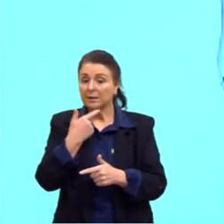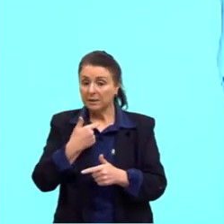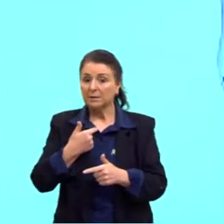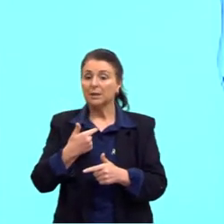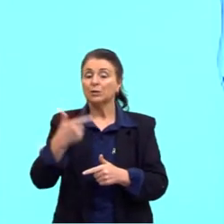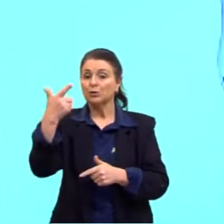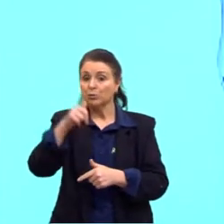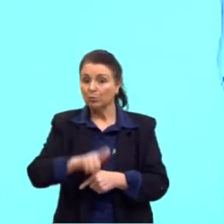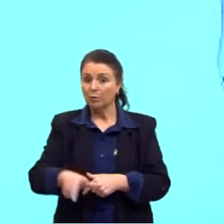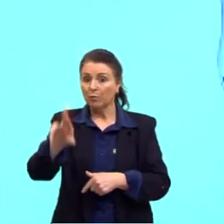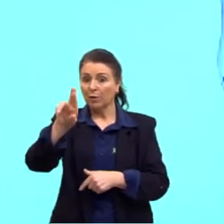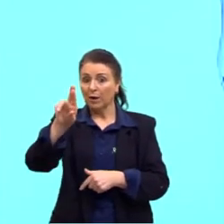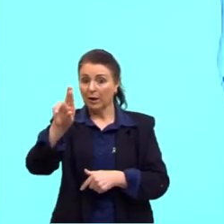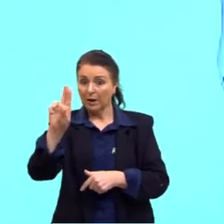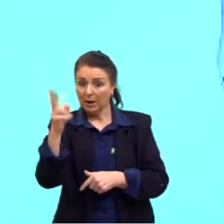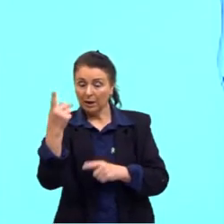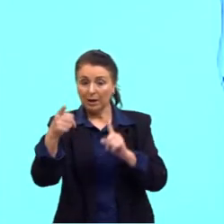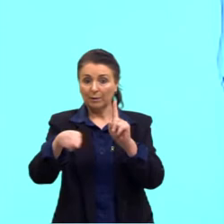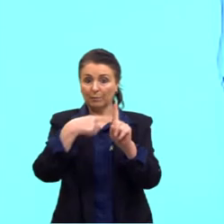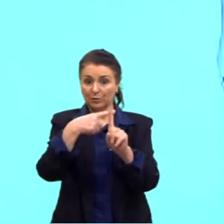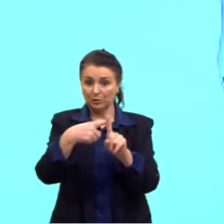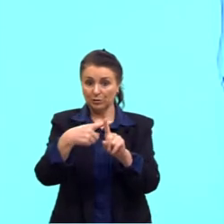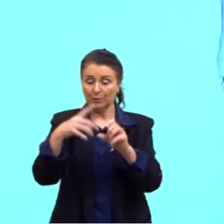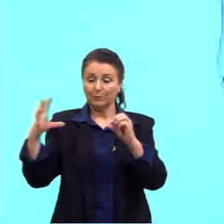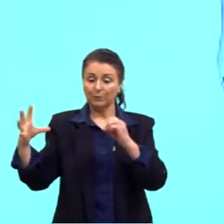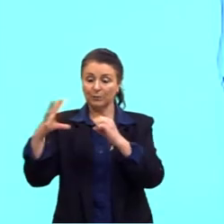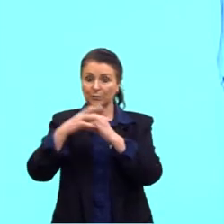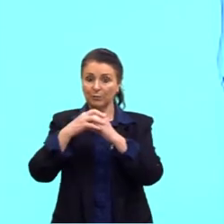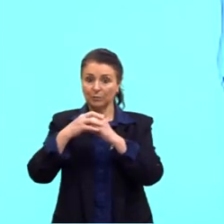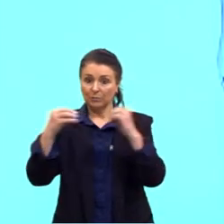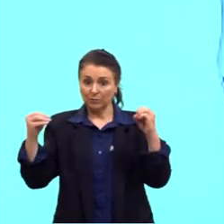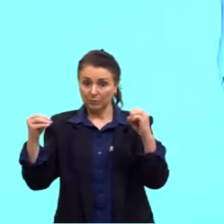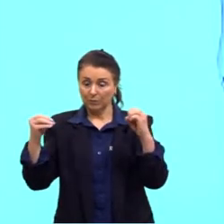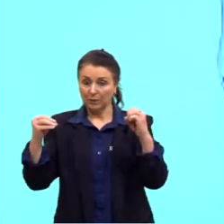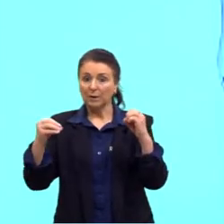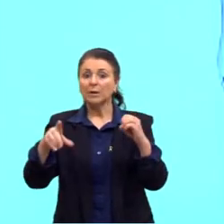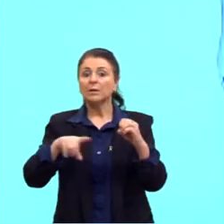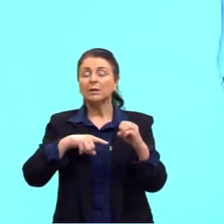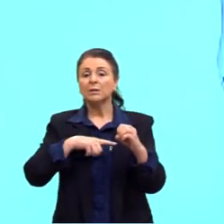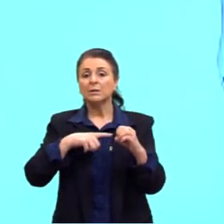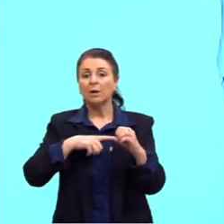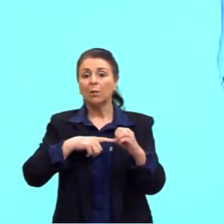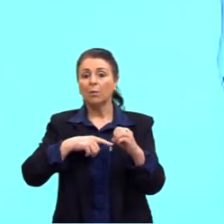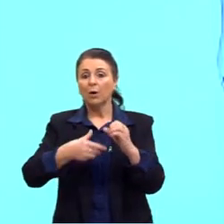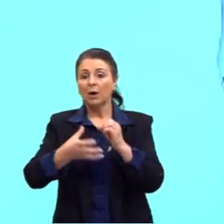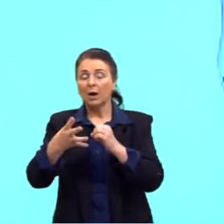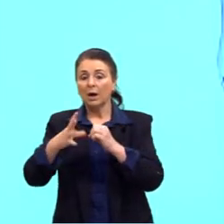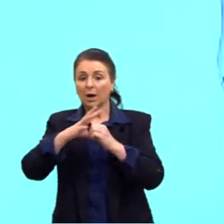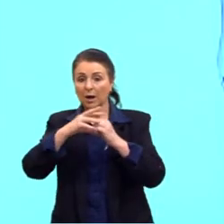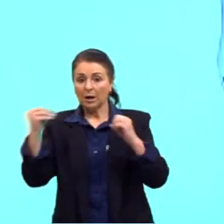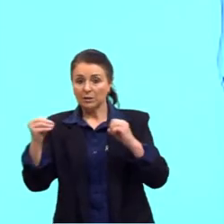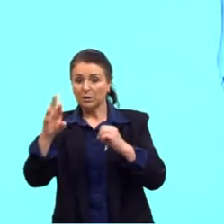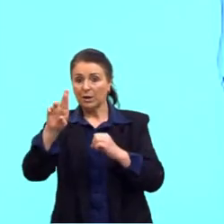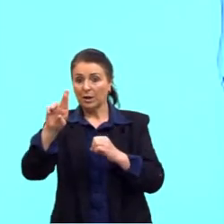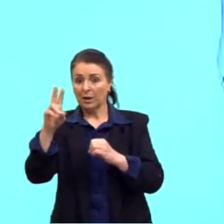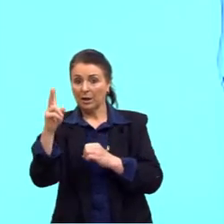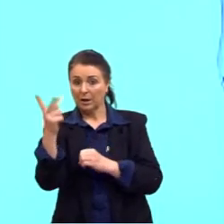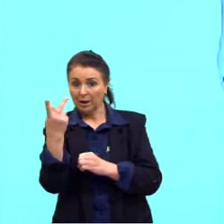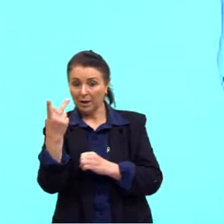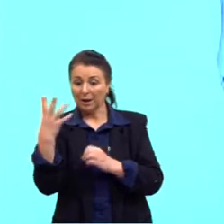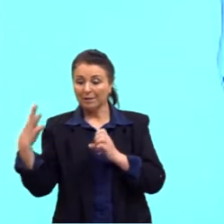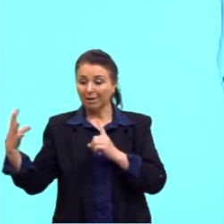positiva os anticorpos dela anti-rh vão atacar esse feto tá então